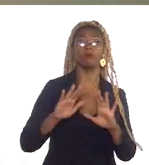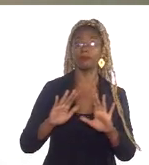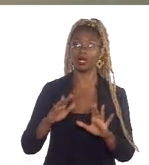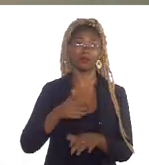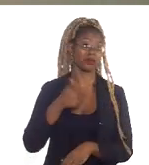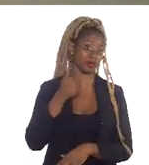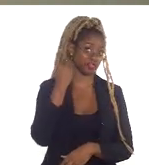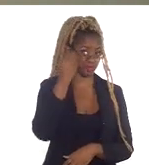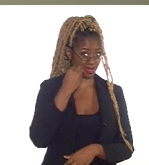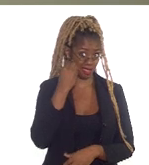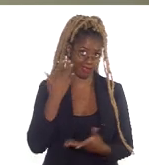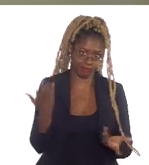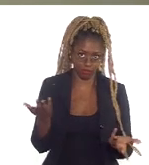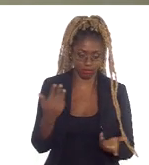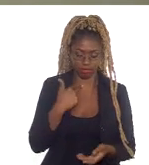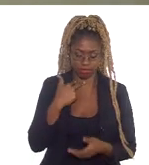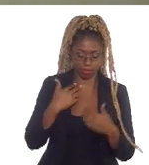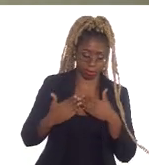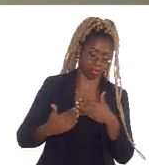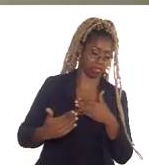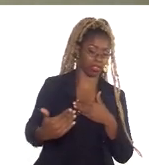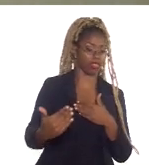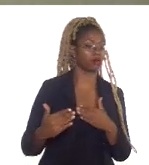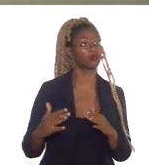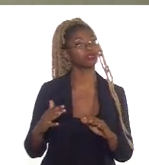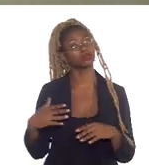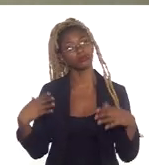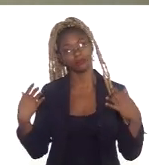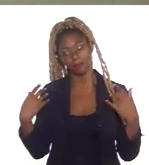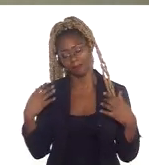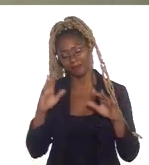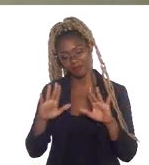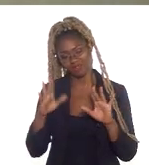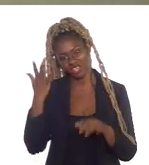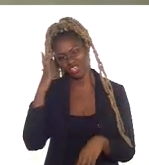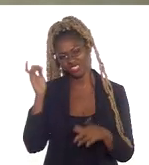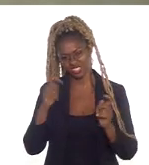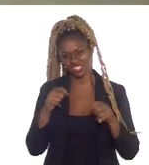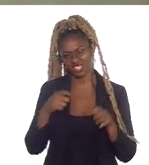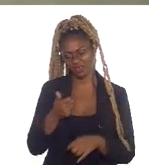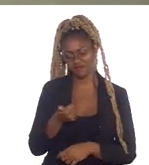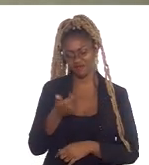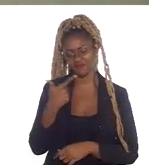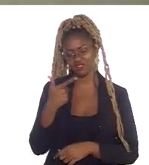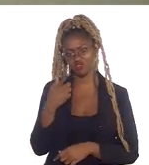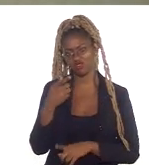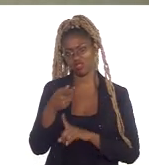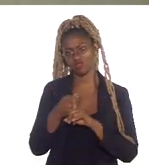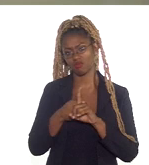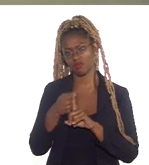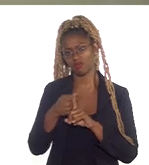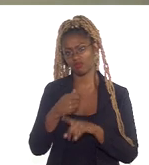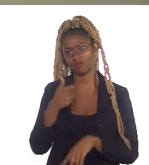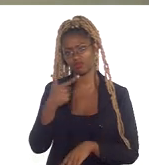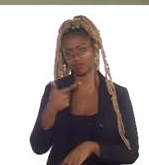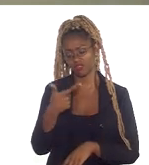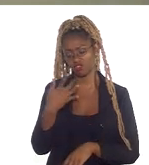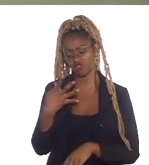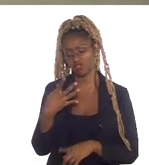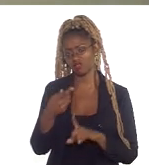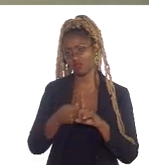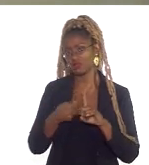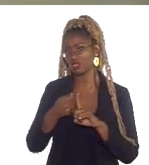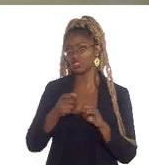experiência. Sugeriria, quiçá, 24 meses, né? Já que são